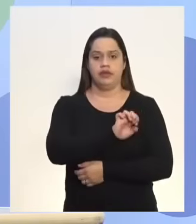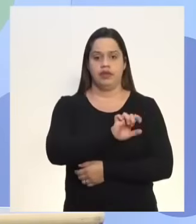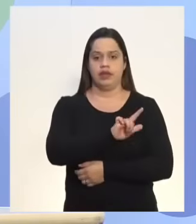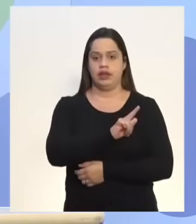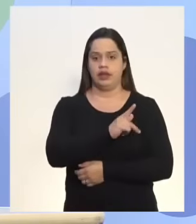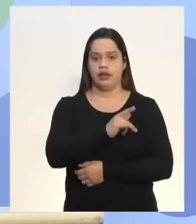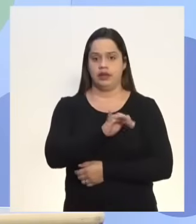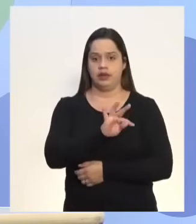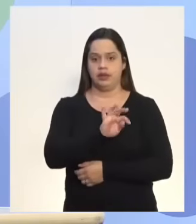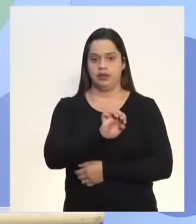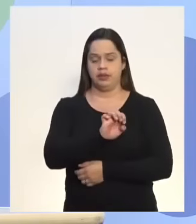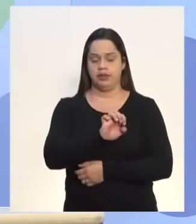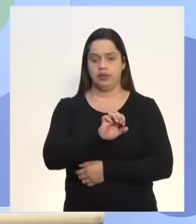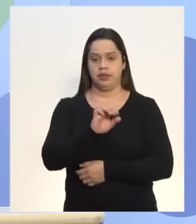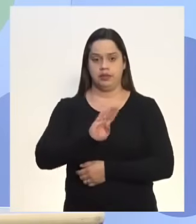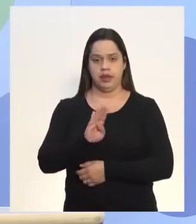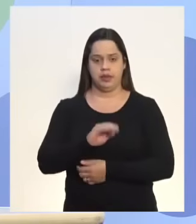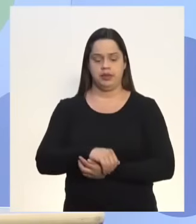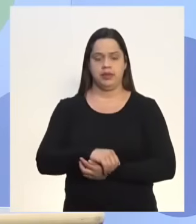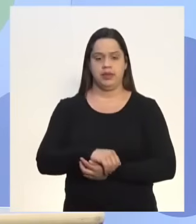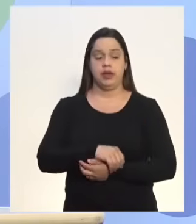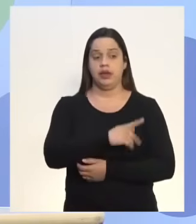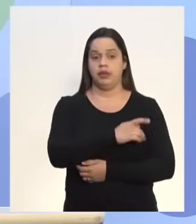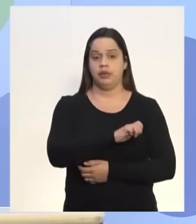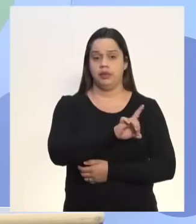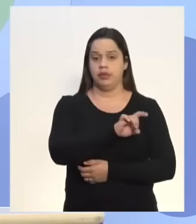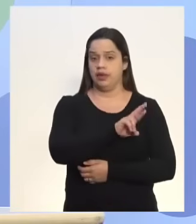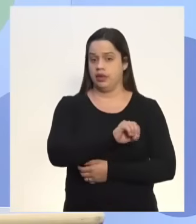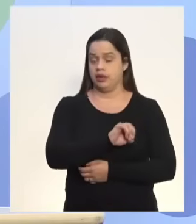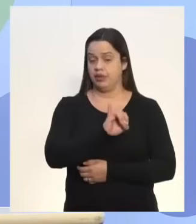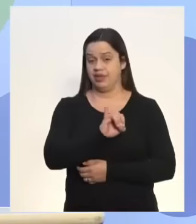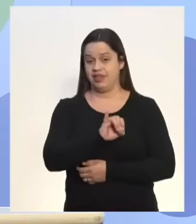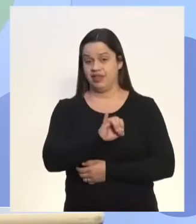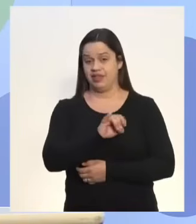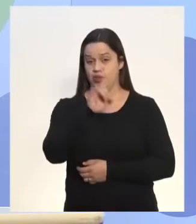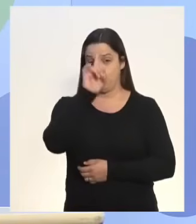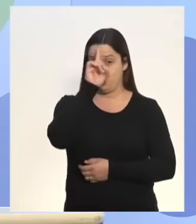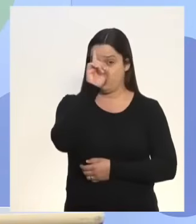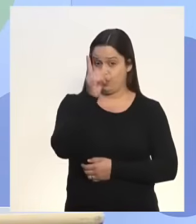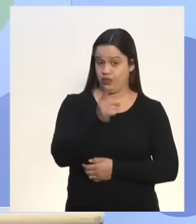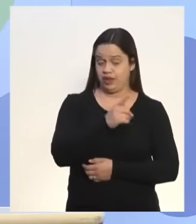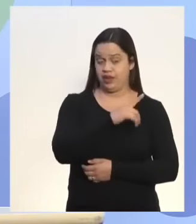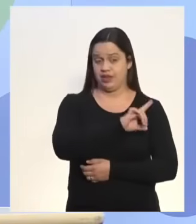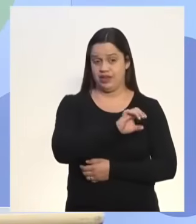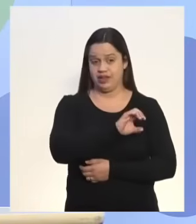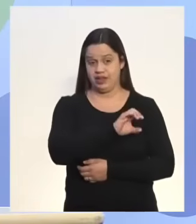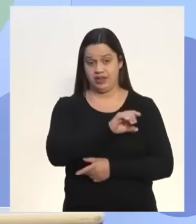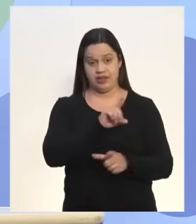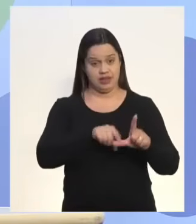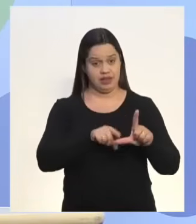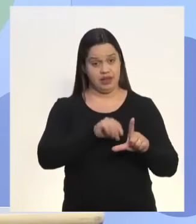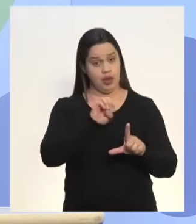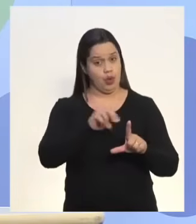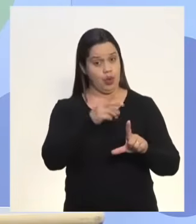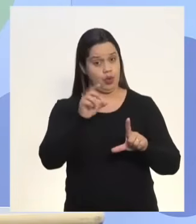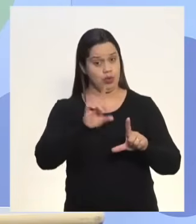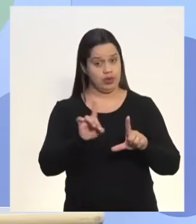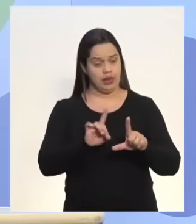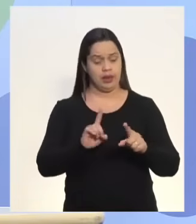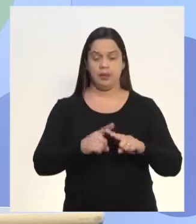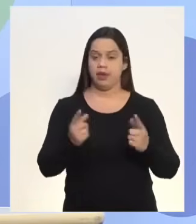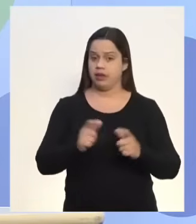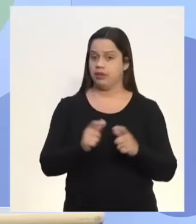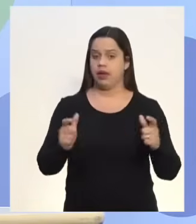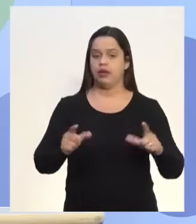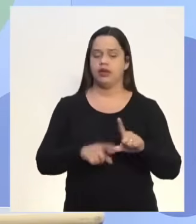B. E o Pedro Henrique, ele está em dúvida se é o C ou o D. Mas a maioria falou que é